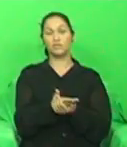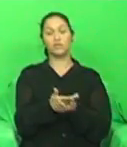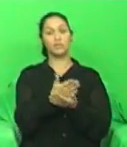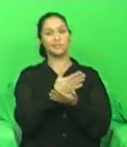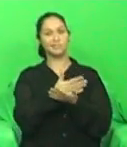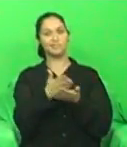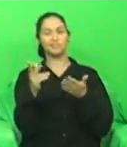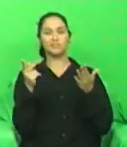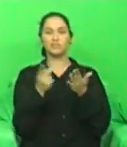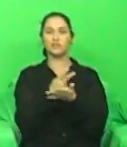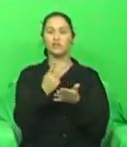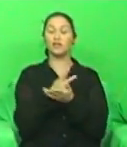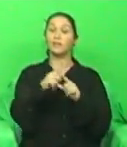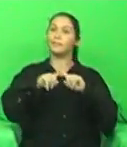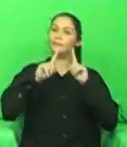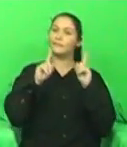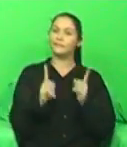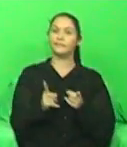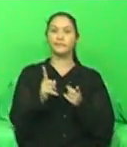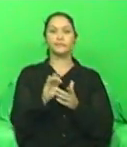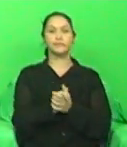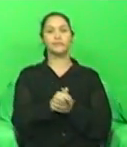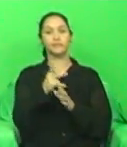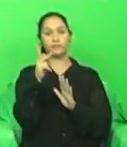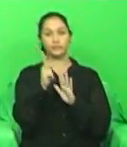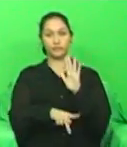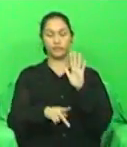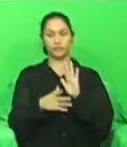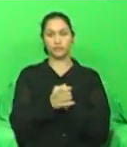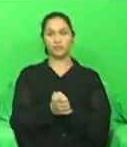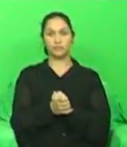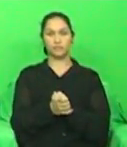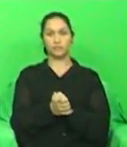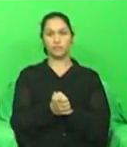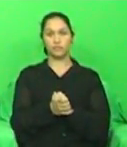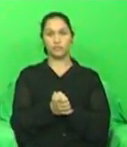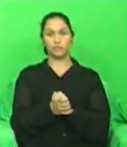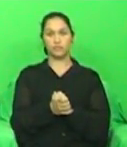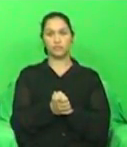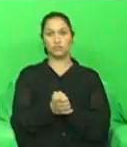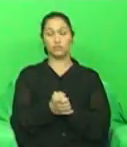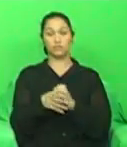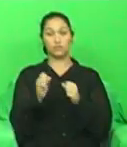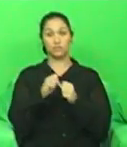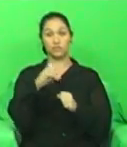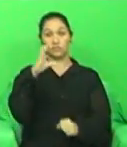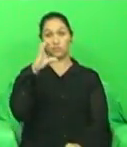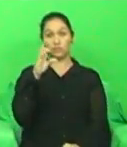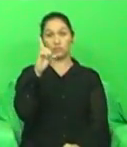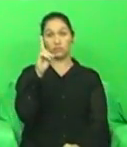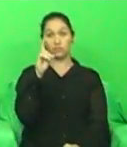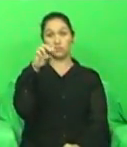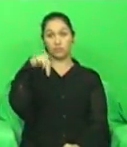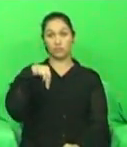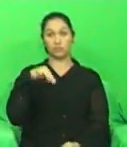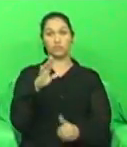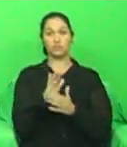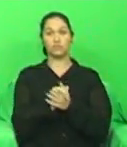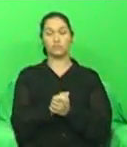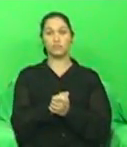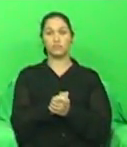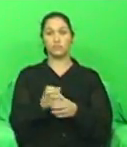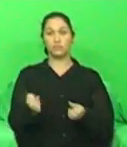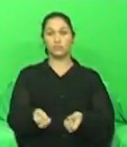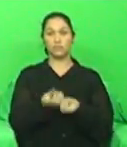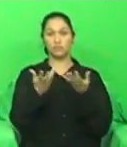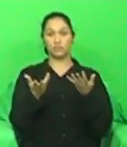vamos ganhar muito é o projeto já estava sendo tocado pelo cm certinho estava no acompanhamento de fazer 67 anos então